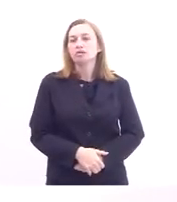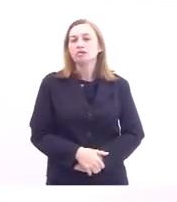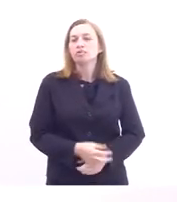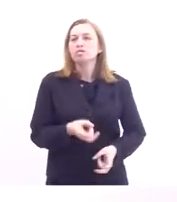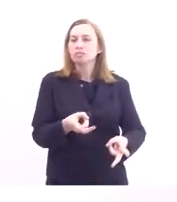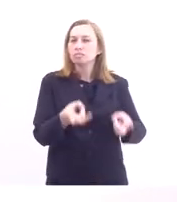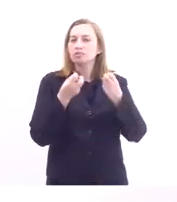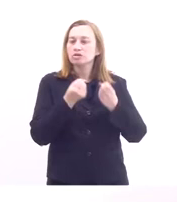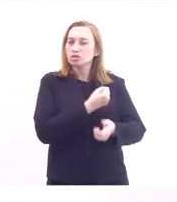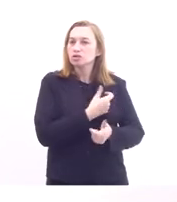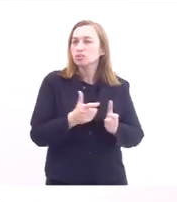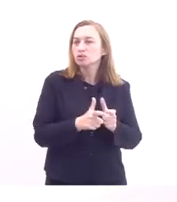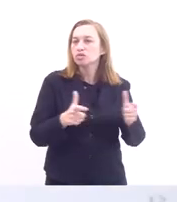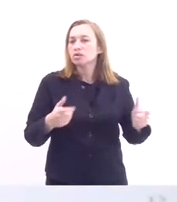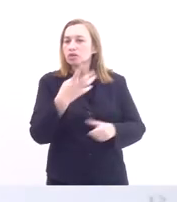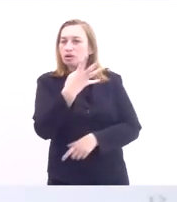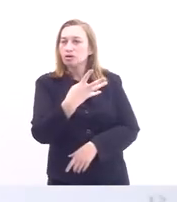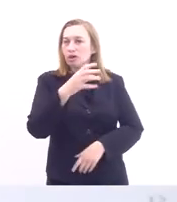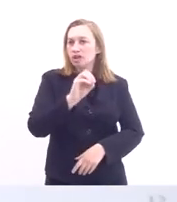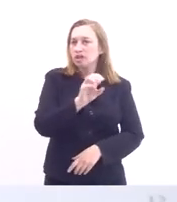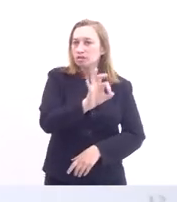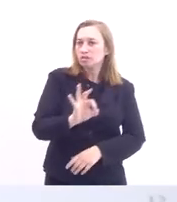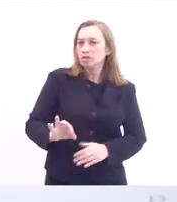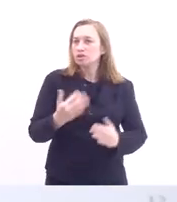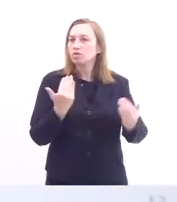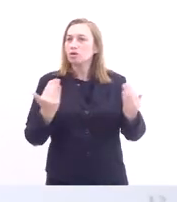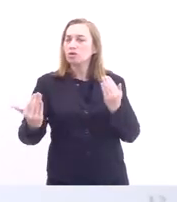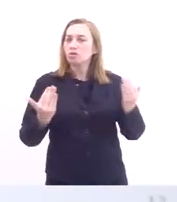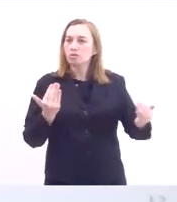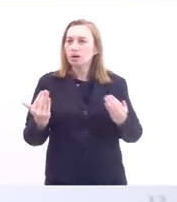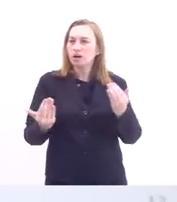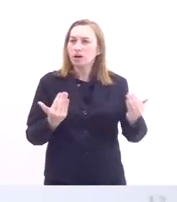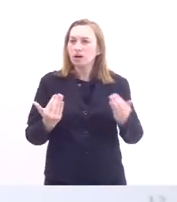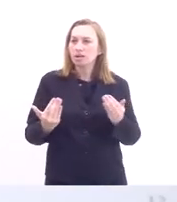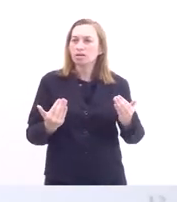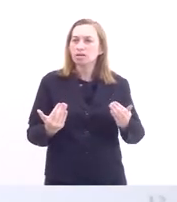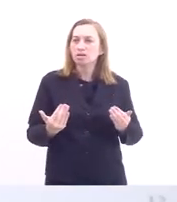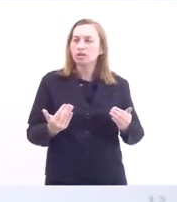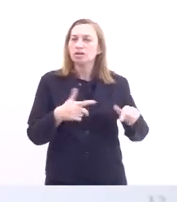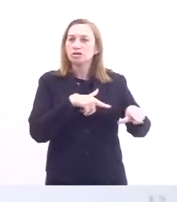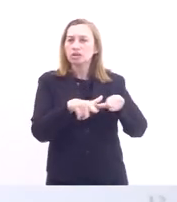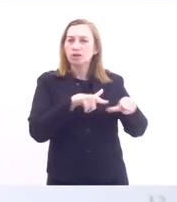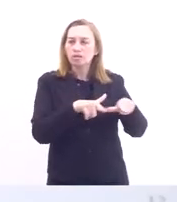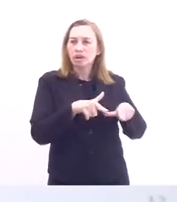esse aumento de 40% quando a gente compara com o exercício de